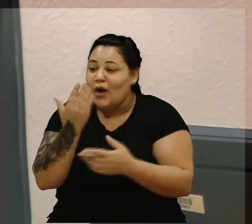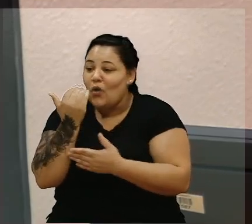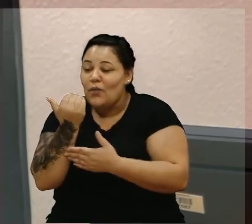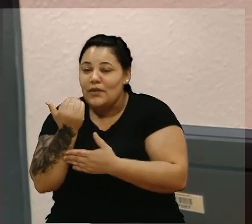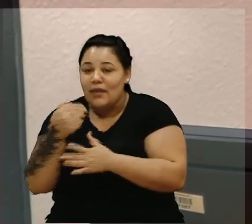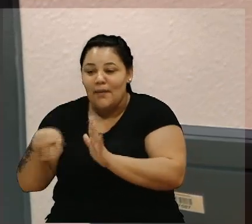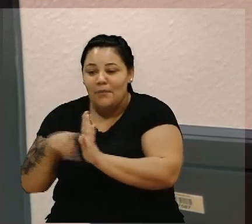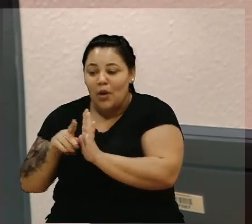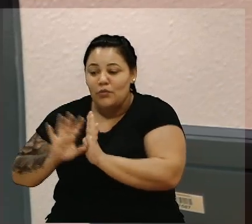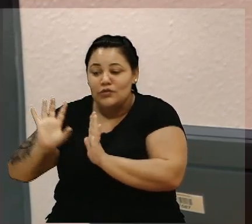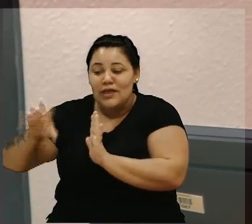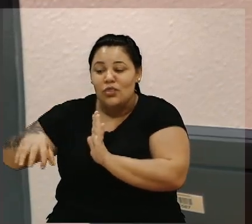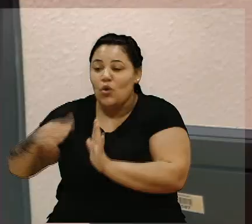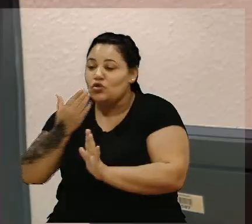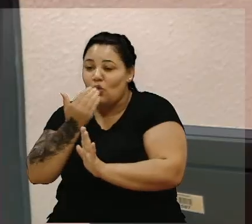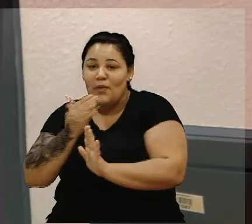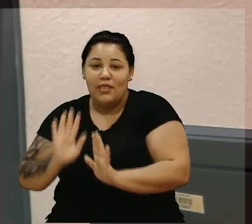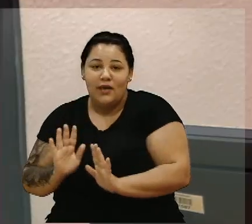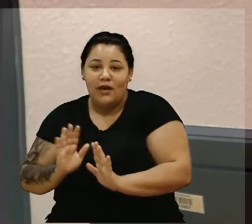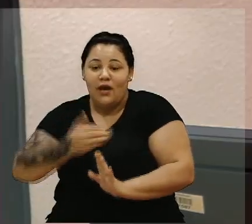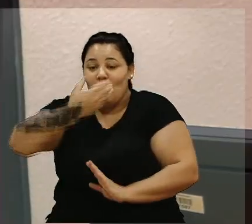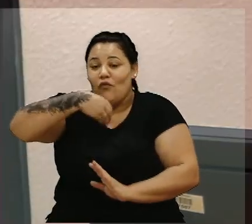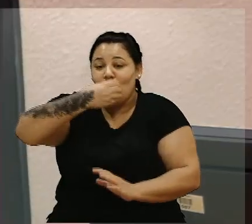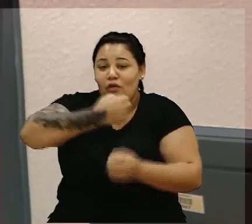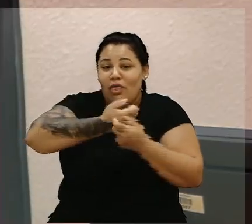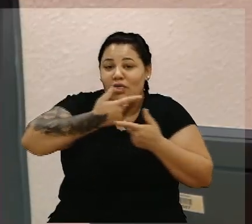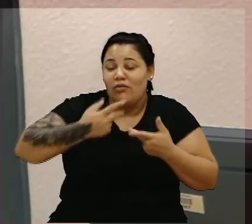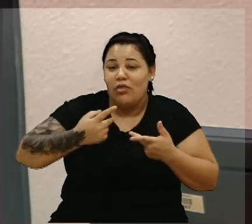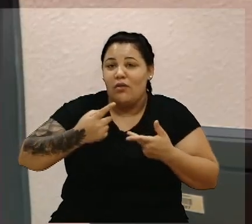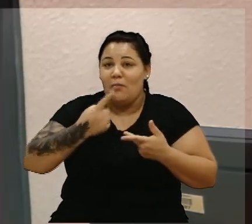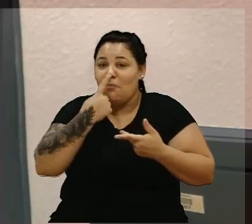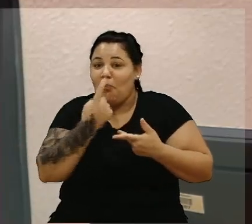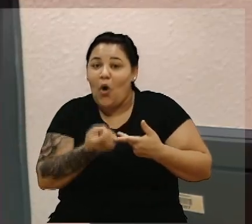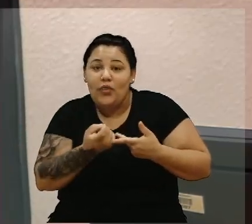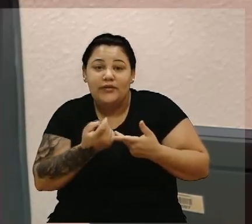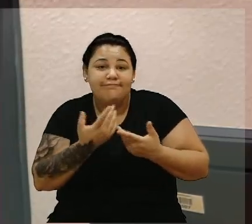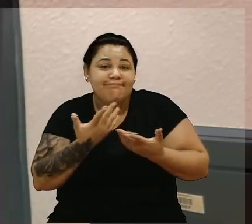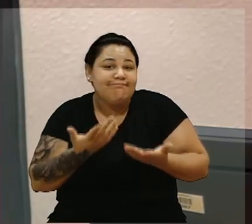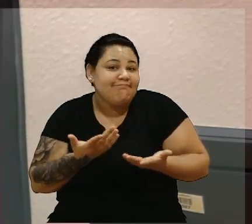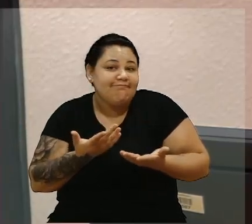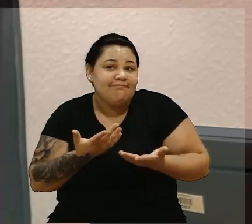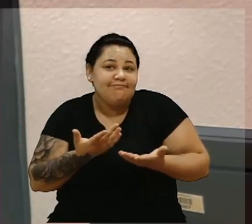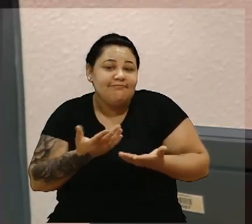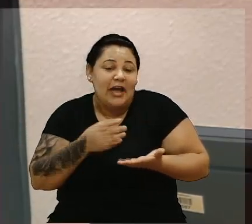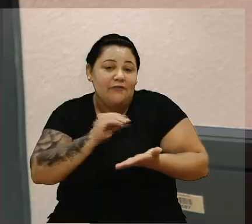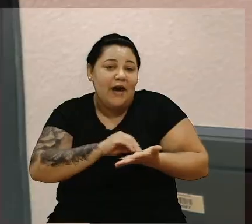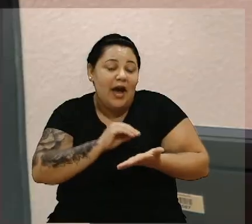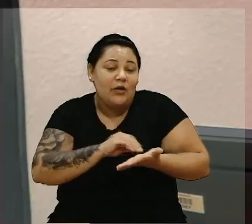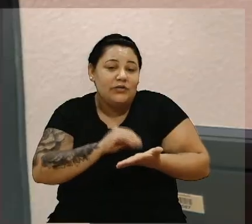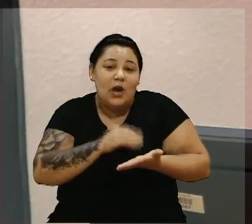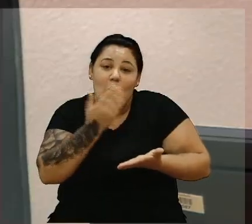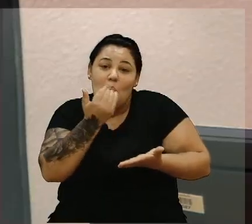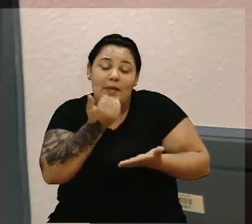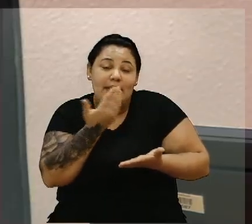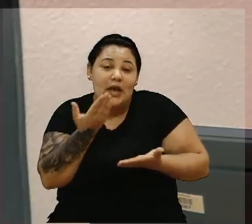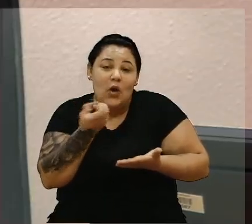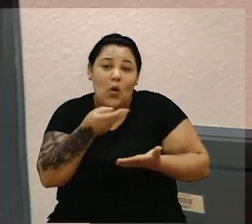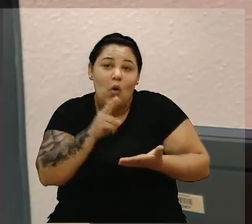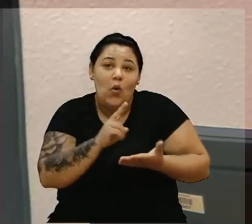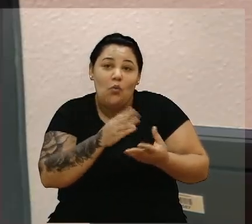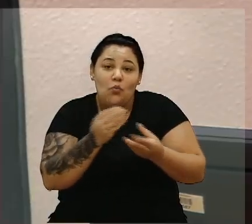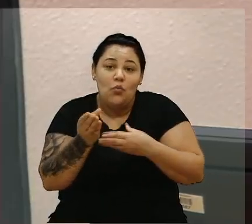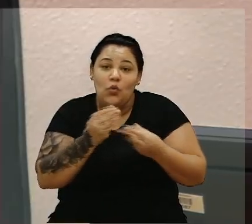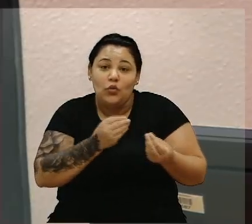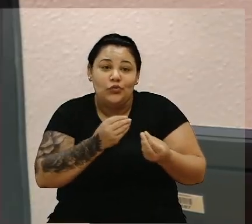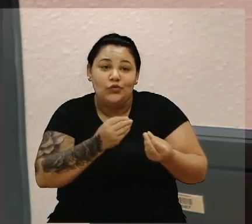de alimentação. Frutas, às vezes, maduras ou estragadas, a falta de alimentação, o excesso de um